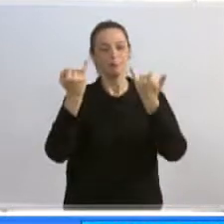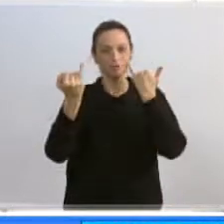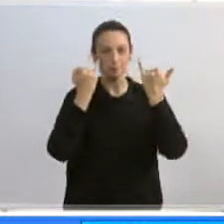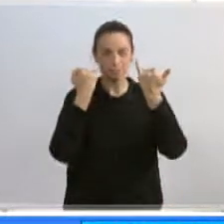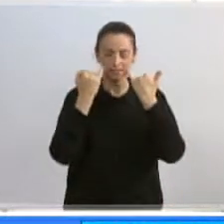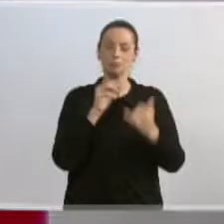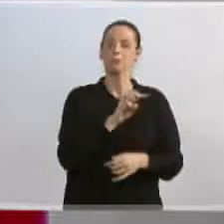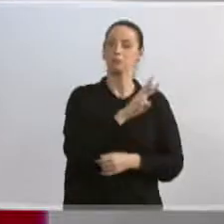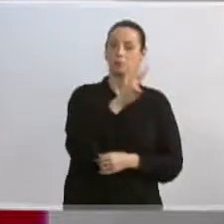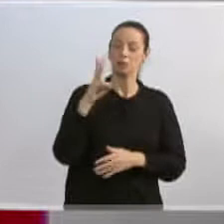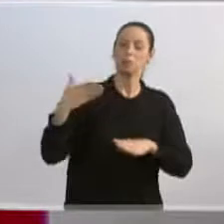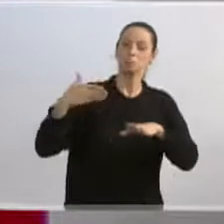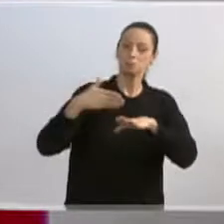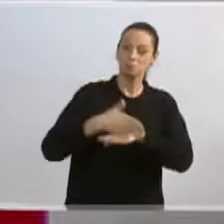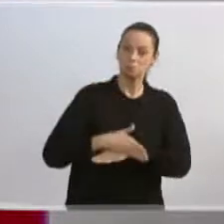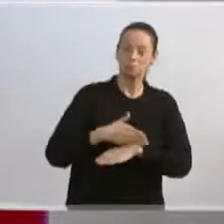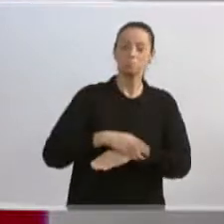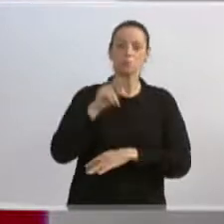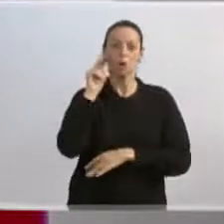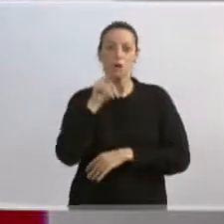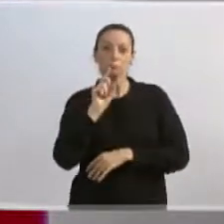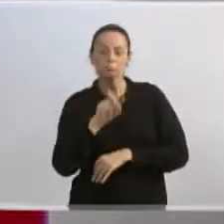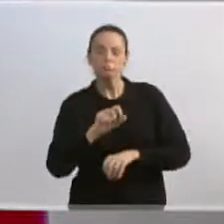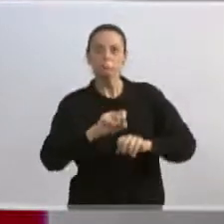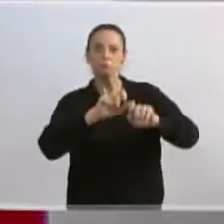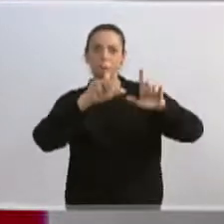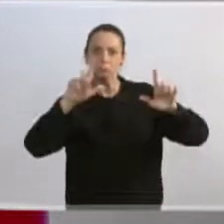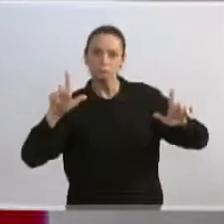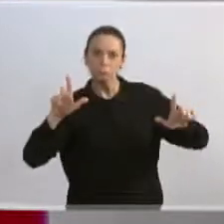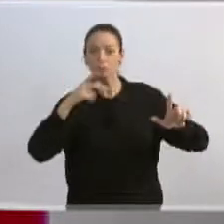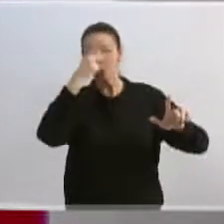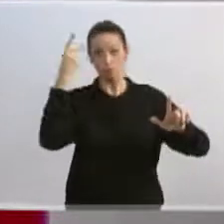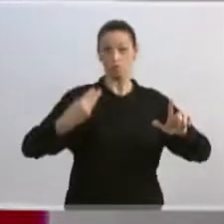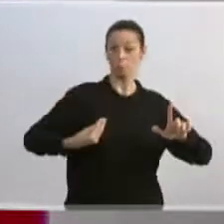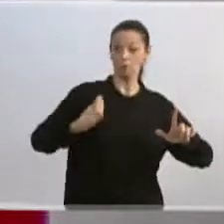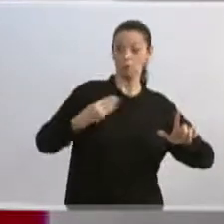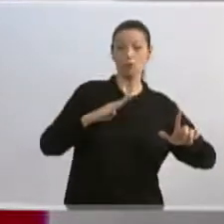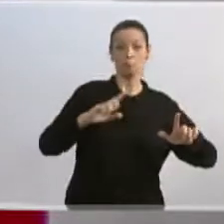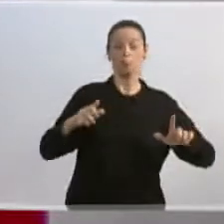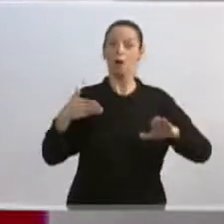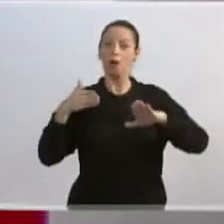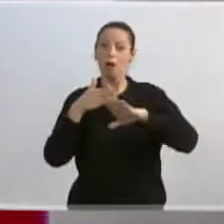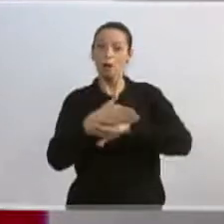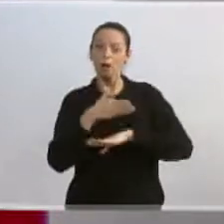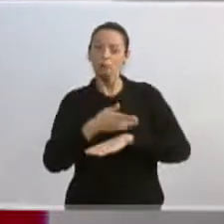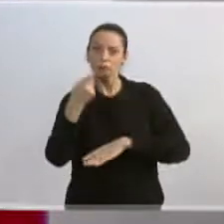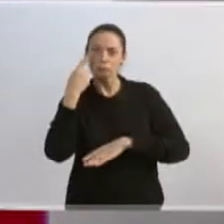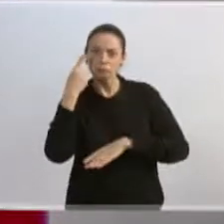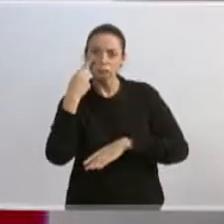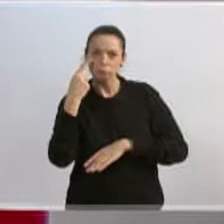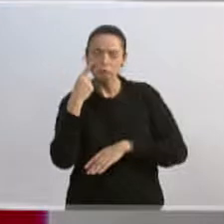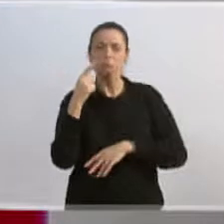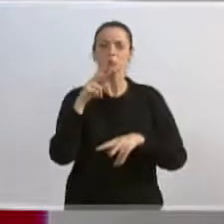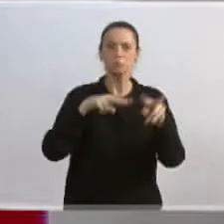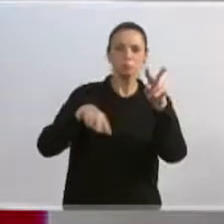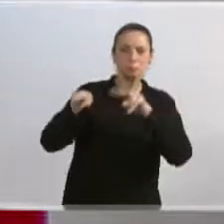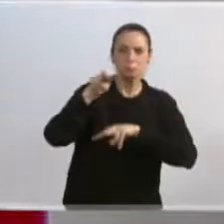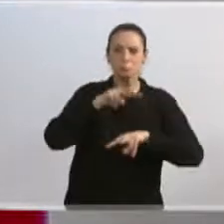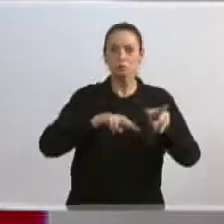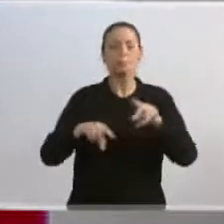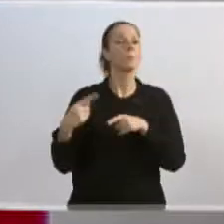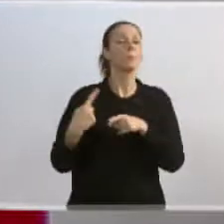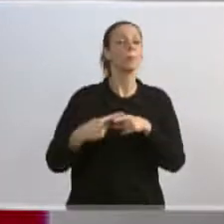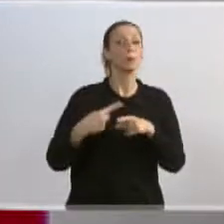clara aos blumenauenses para que de fato a prefeitura de blumenau